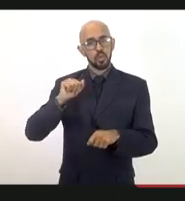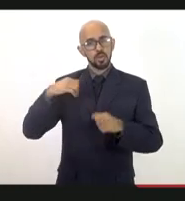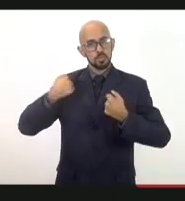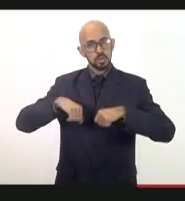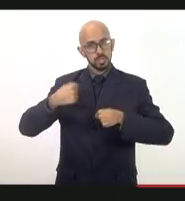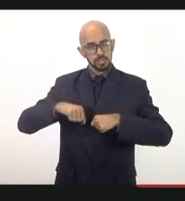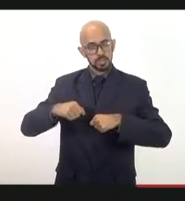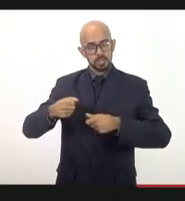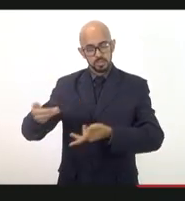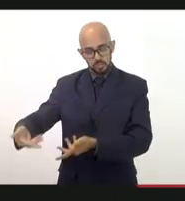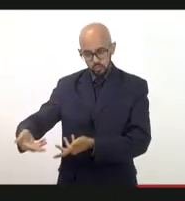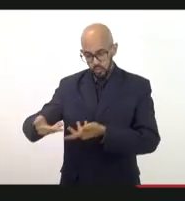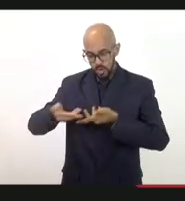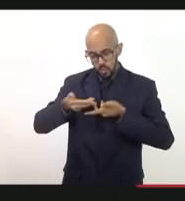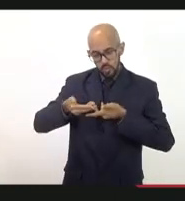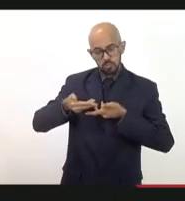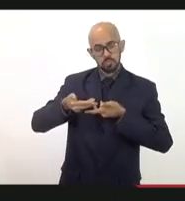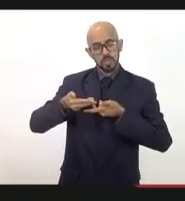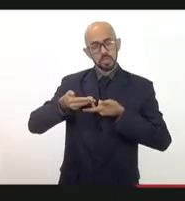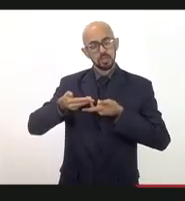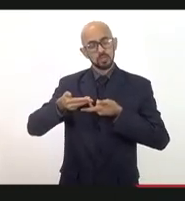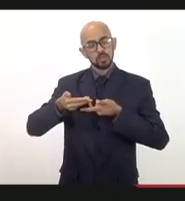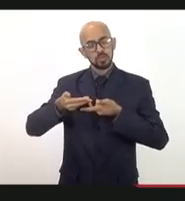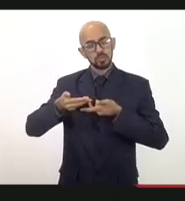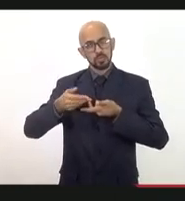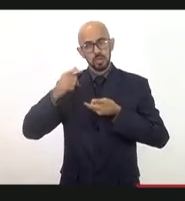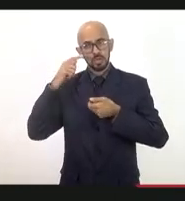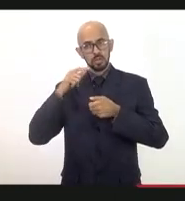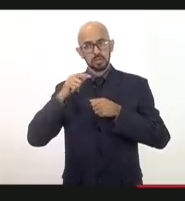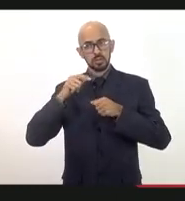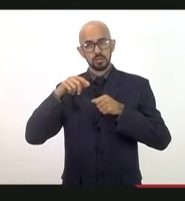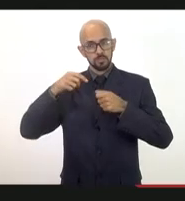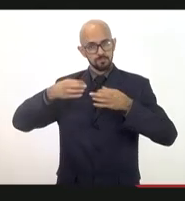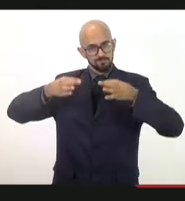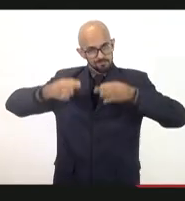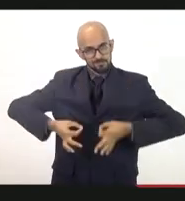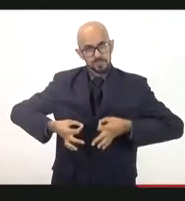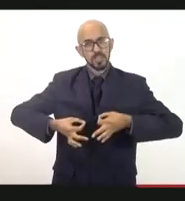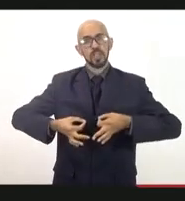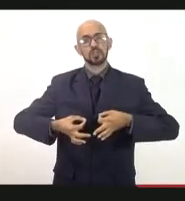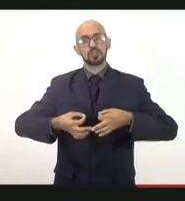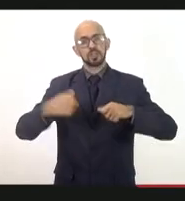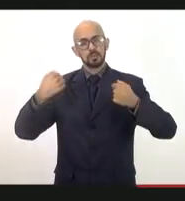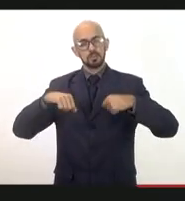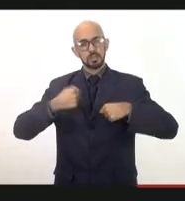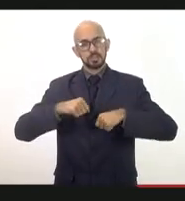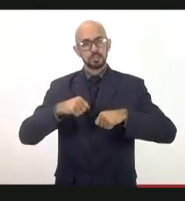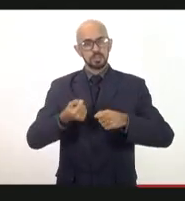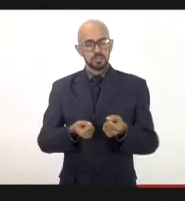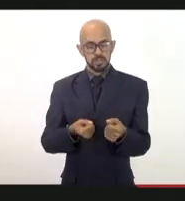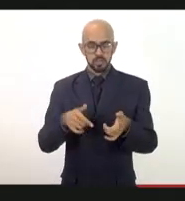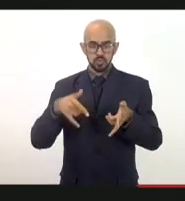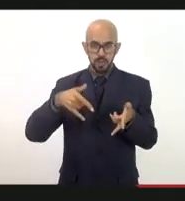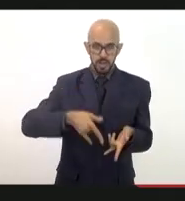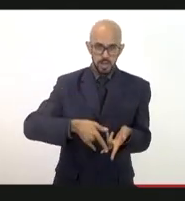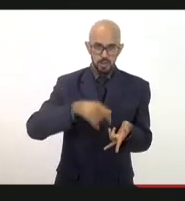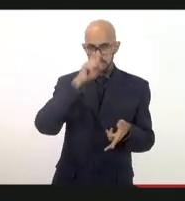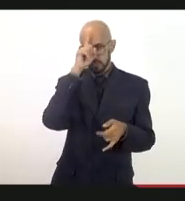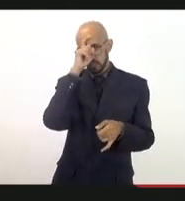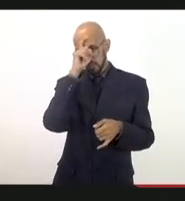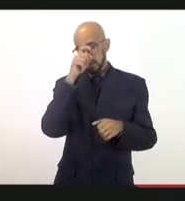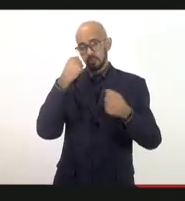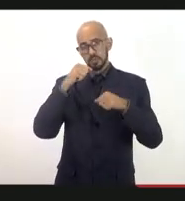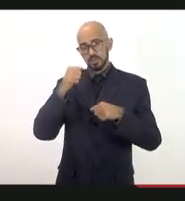de um acolhimento de uma forma mais firme. Ele precisa de um leito hospitalar, ele precisa